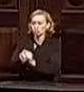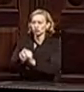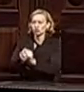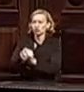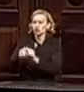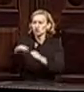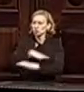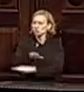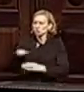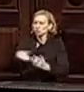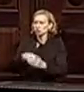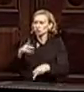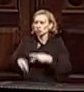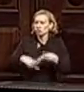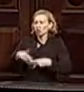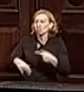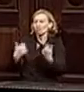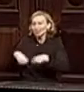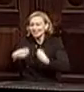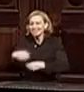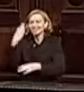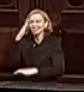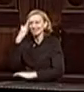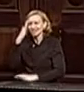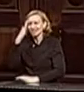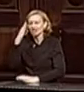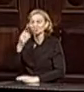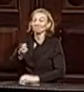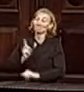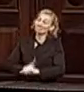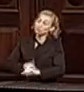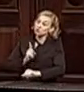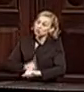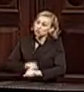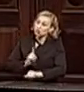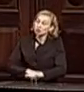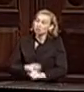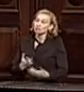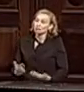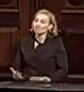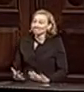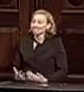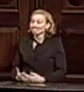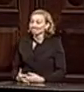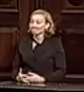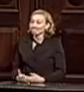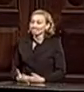de Janeiro, que precisa entender esse momento